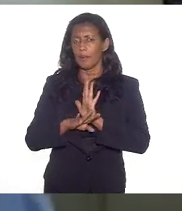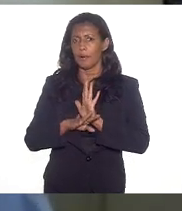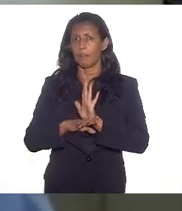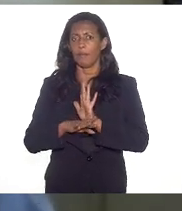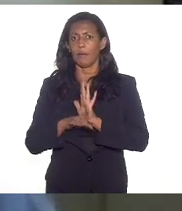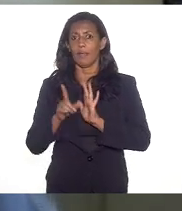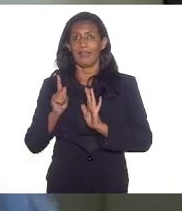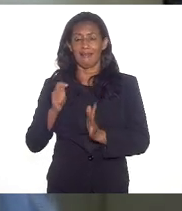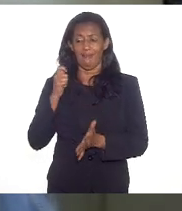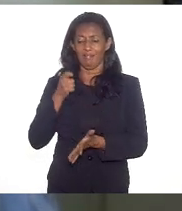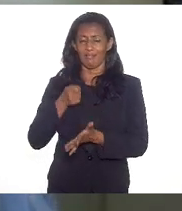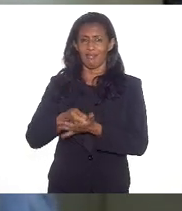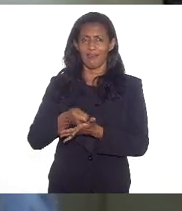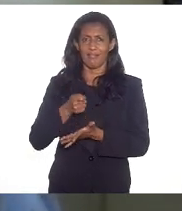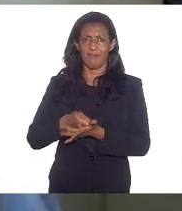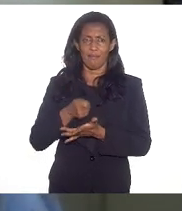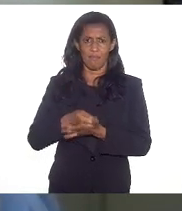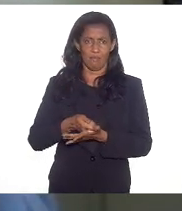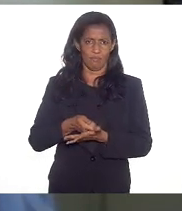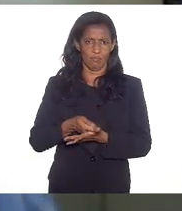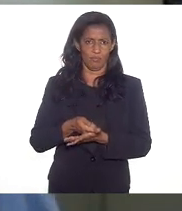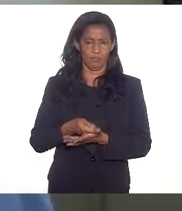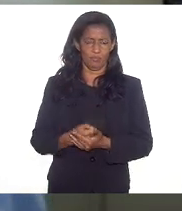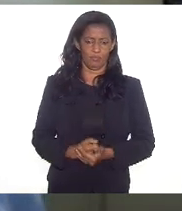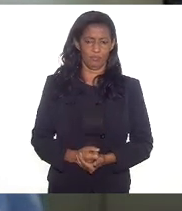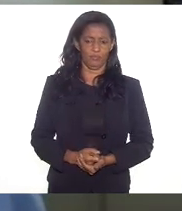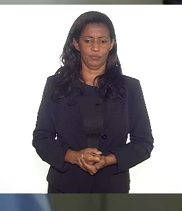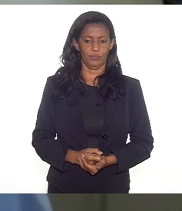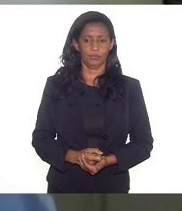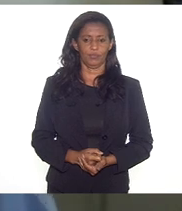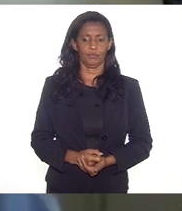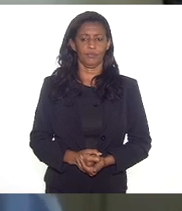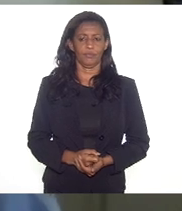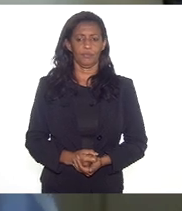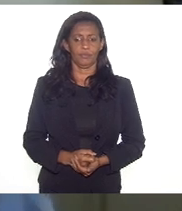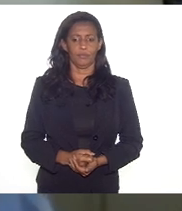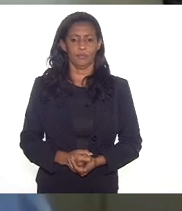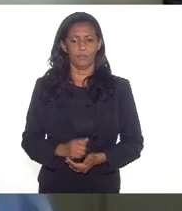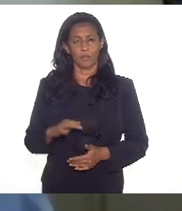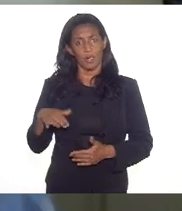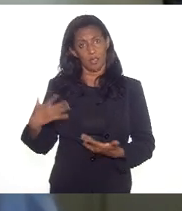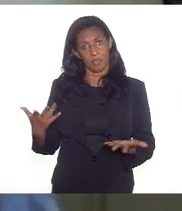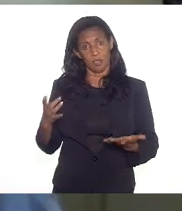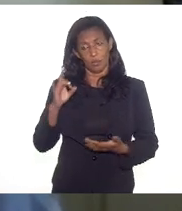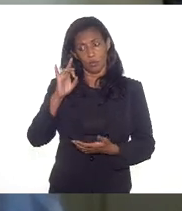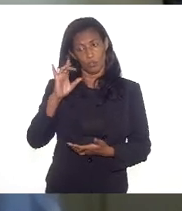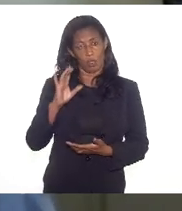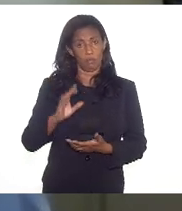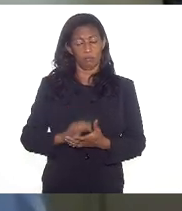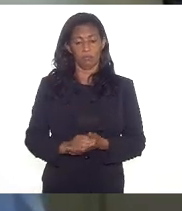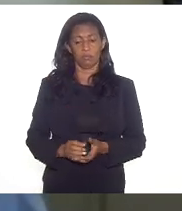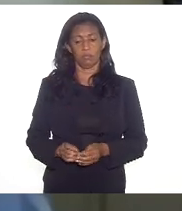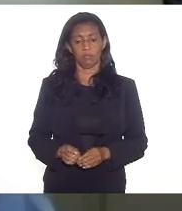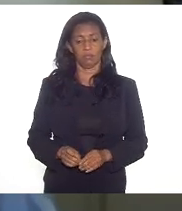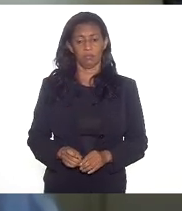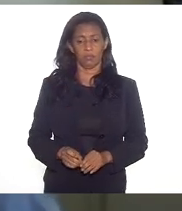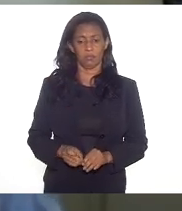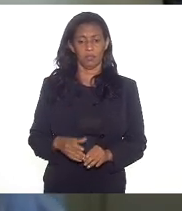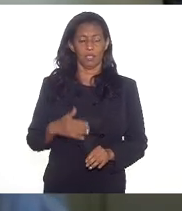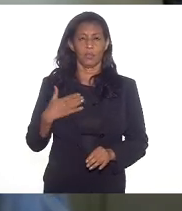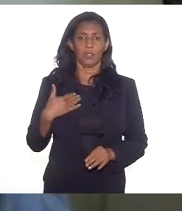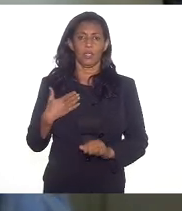é determinativo, né? Então, eu só queria aqui ressalvar. Queria propor